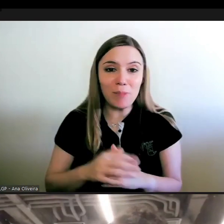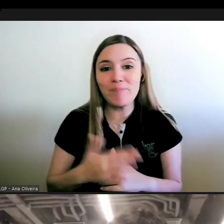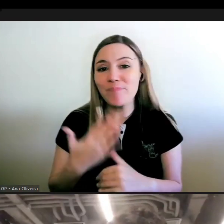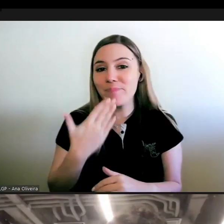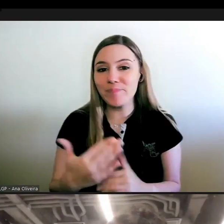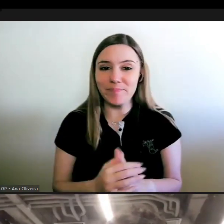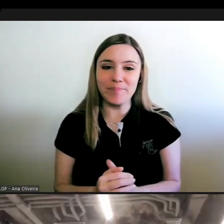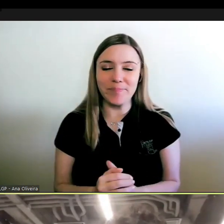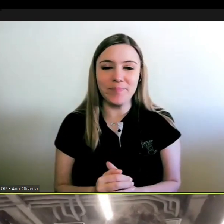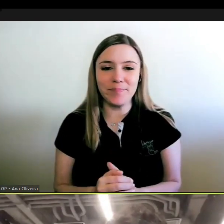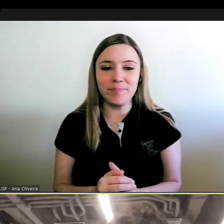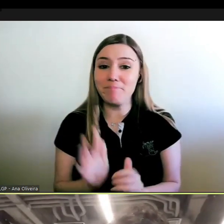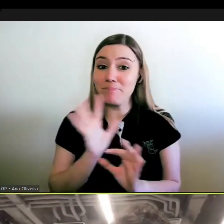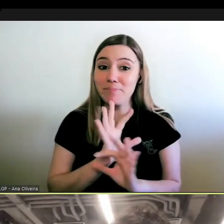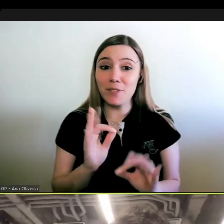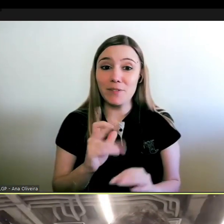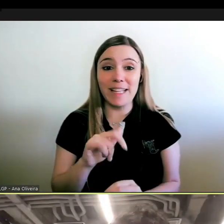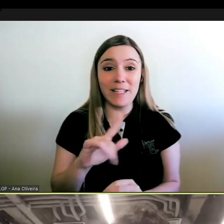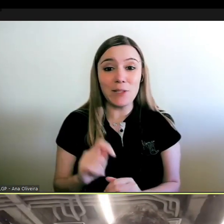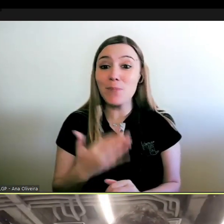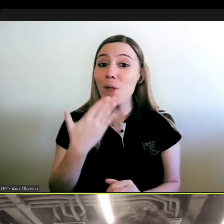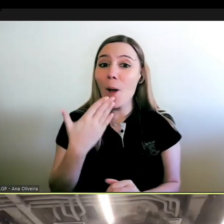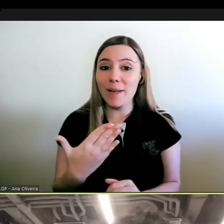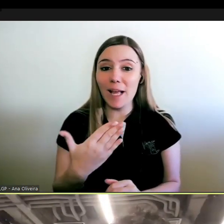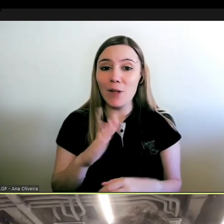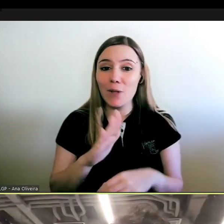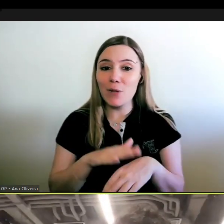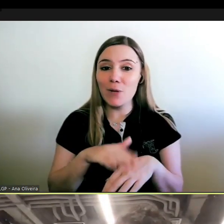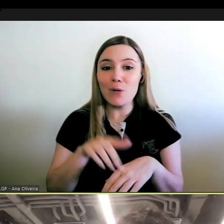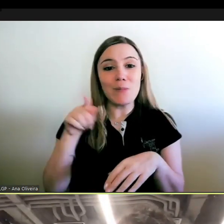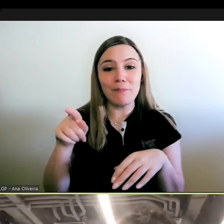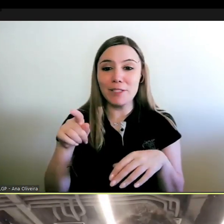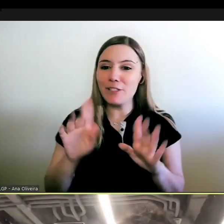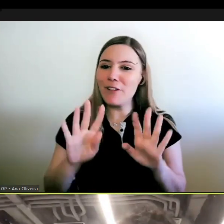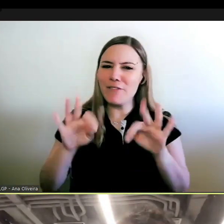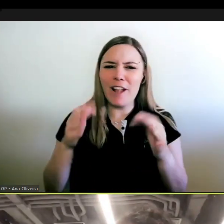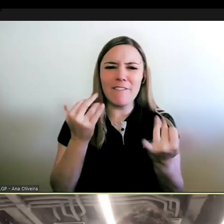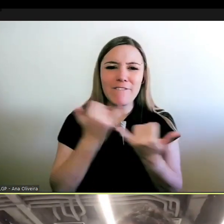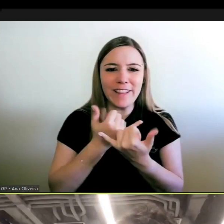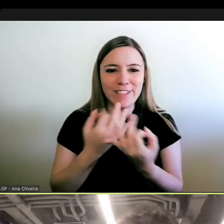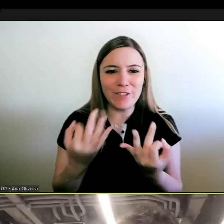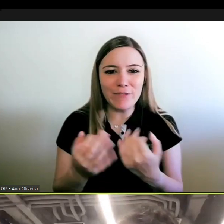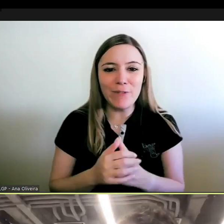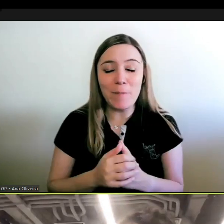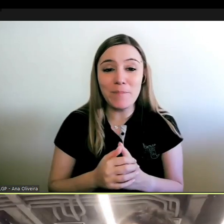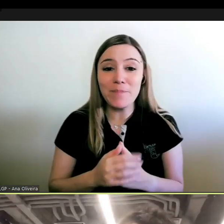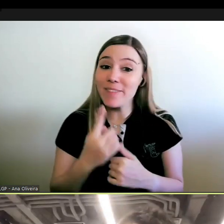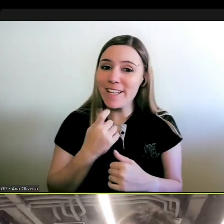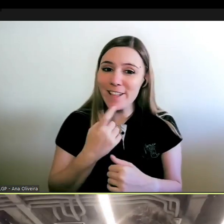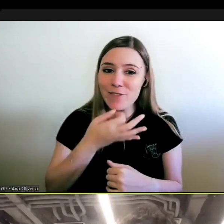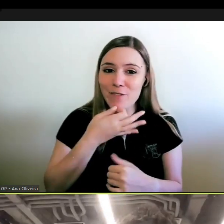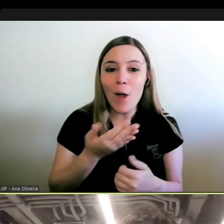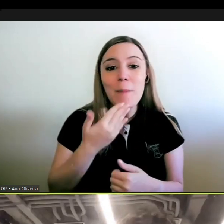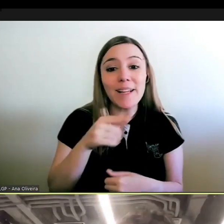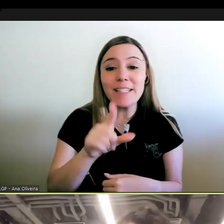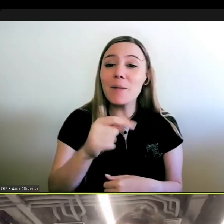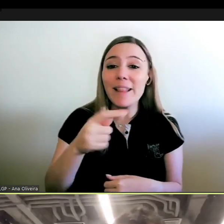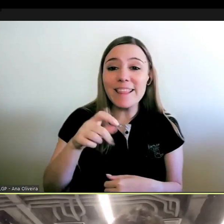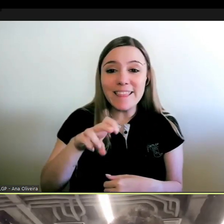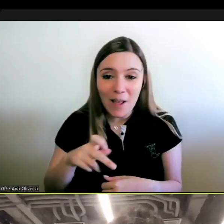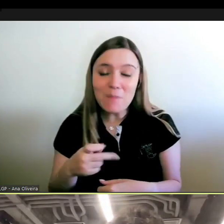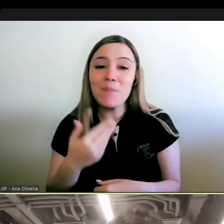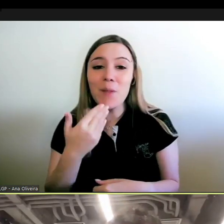Obrigada. Perfeito, Alice. Muito obrigado por este happy ending, se me permite o inglês. Obrigado a si, obrigado também à Telma